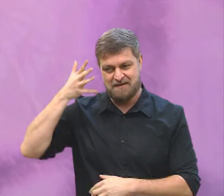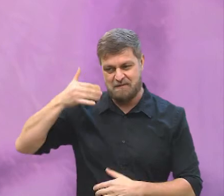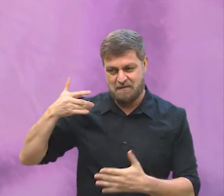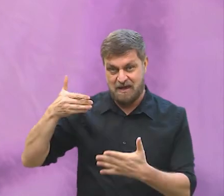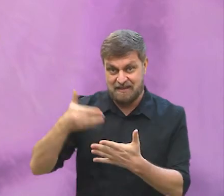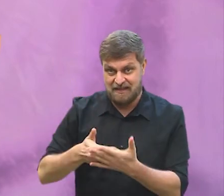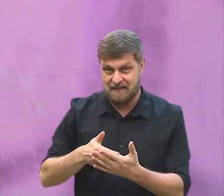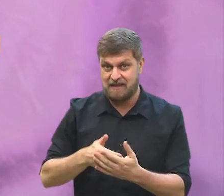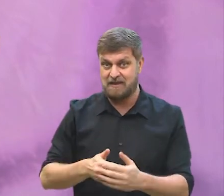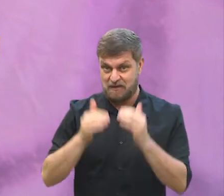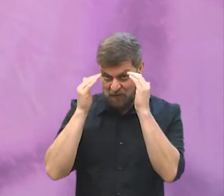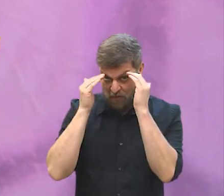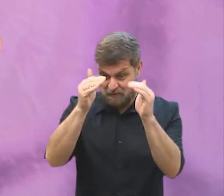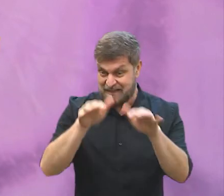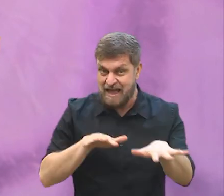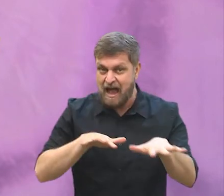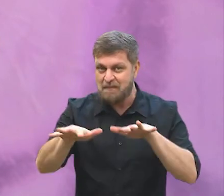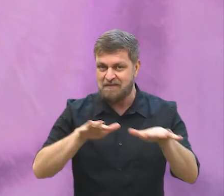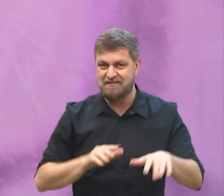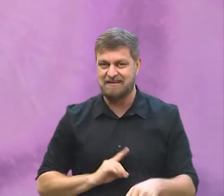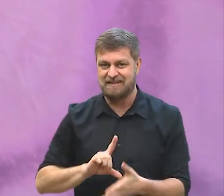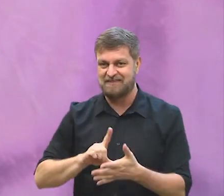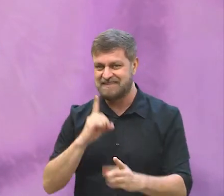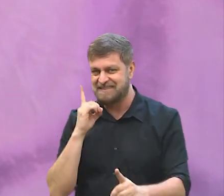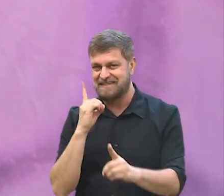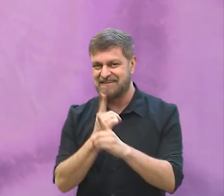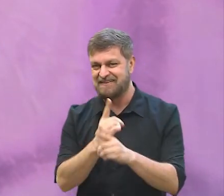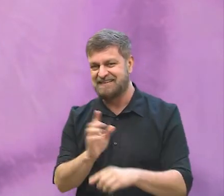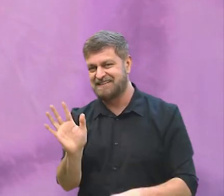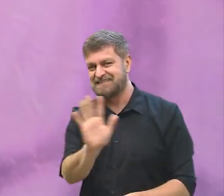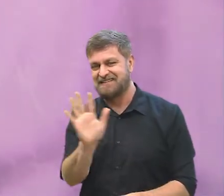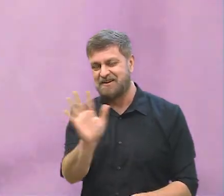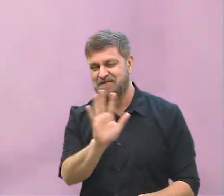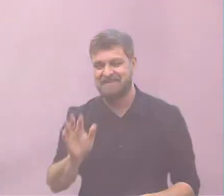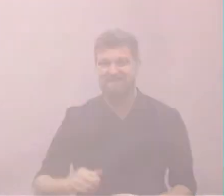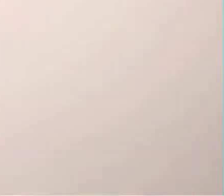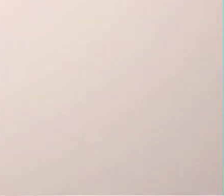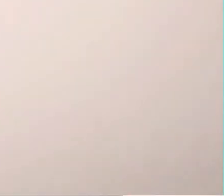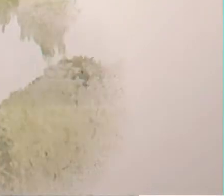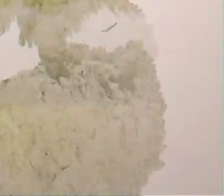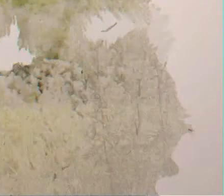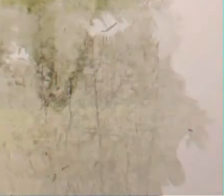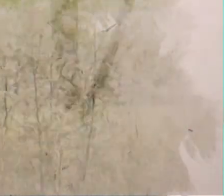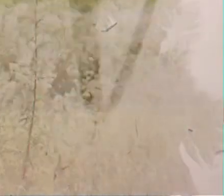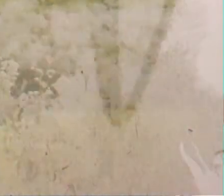faça igual ele disse, hein? Mexa-se. Até nosso próximo encontro. Tchau.